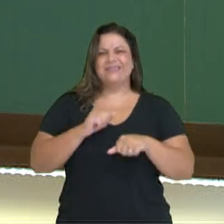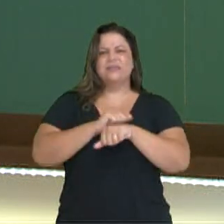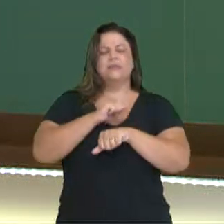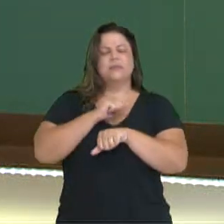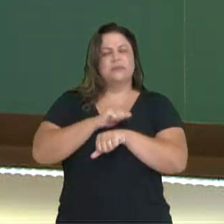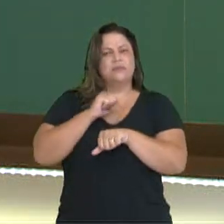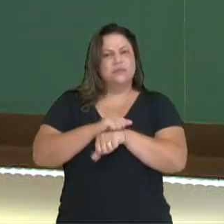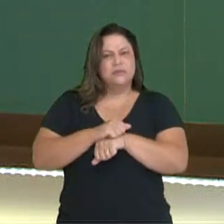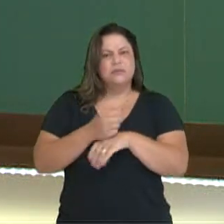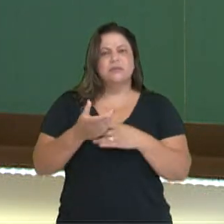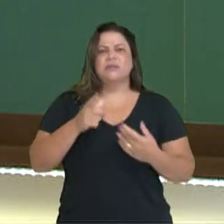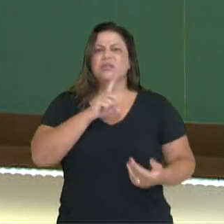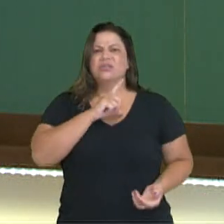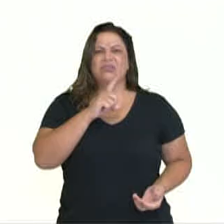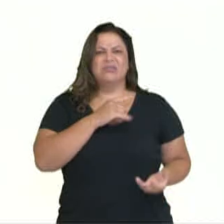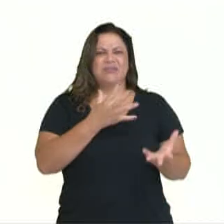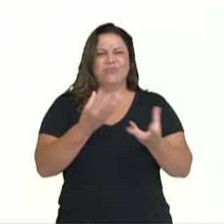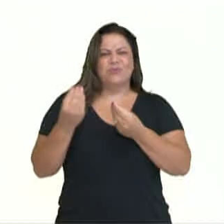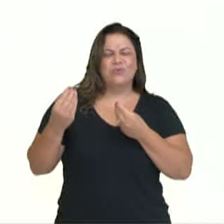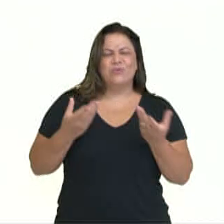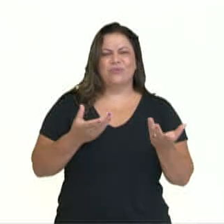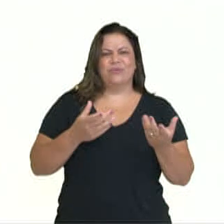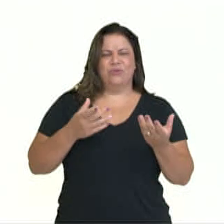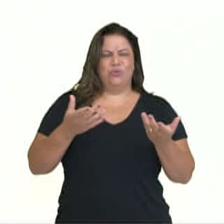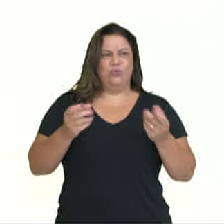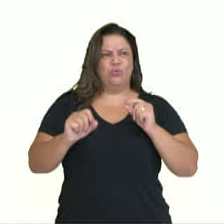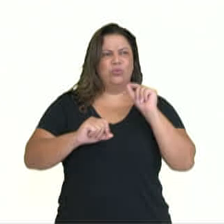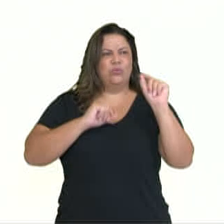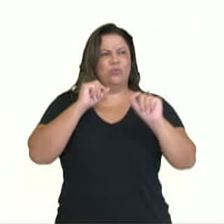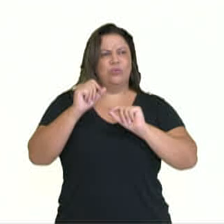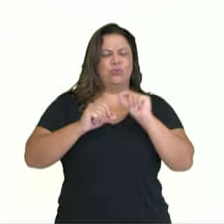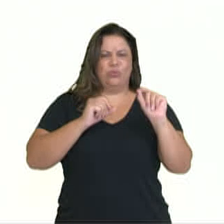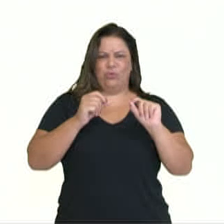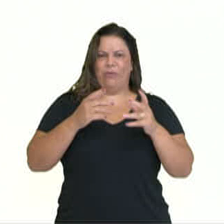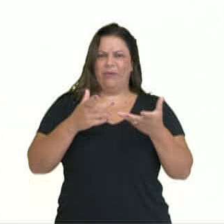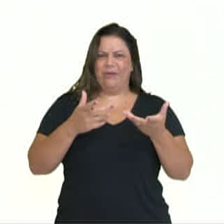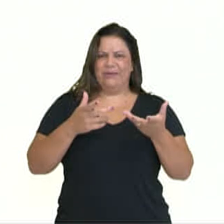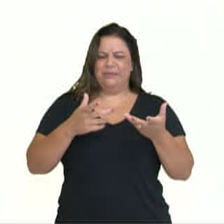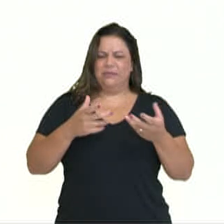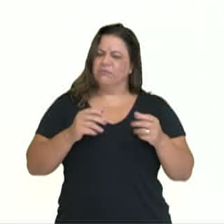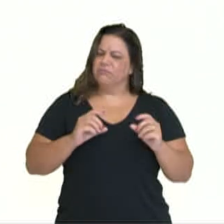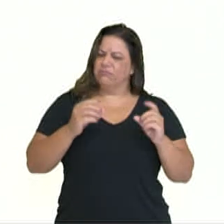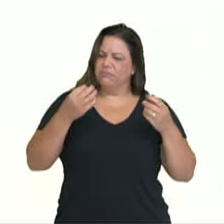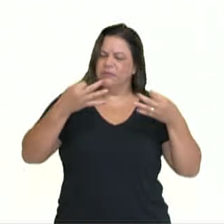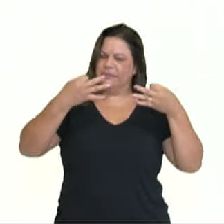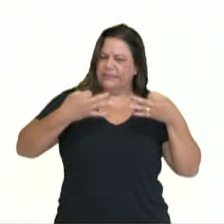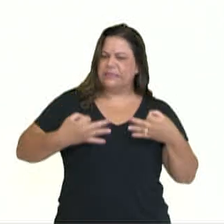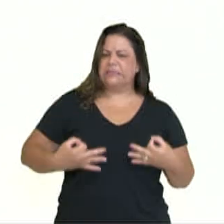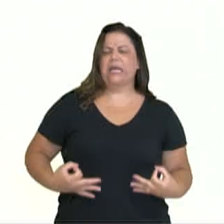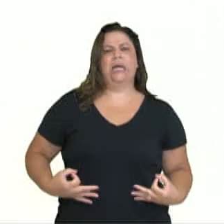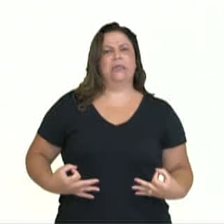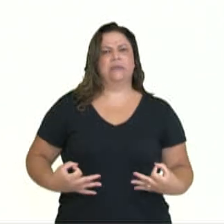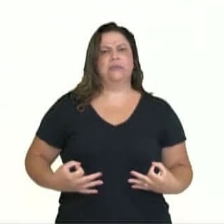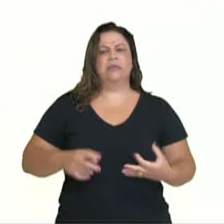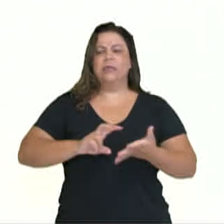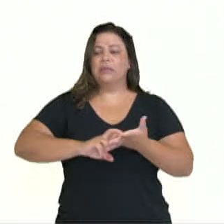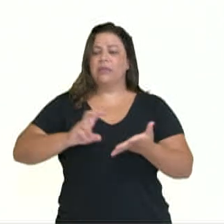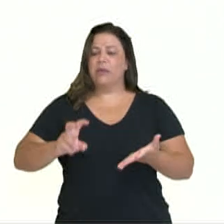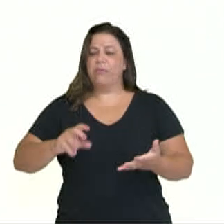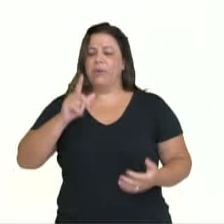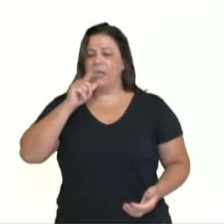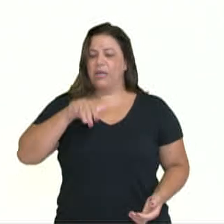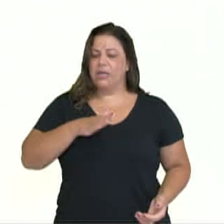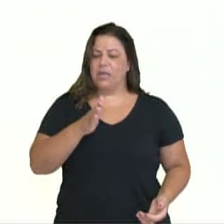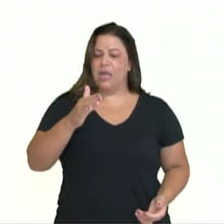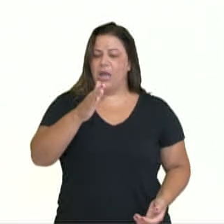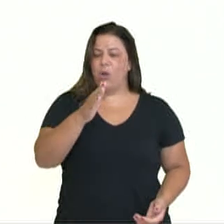puídas, tinham muito caráter, revestidas de uma certa dignidade. De manhã esse rio é quente,